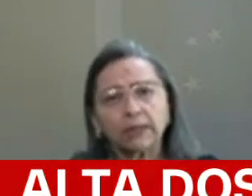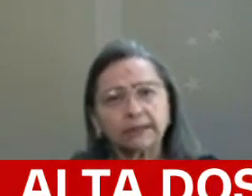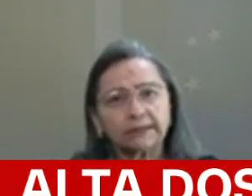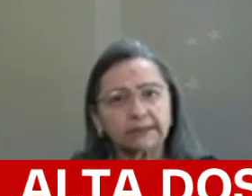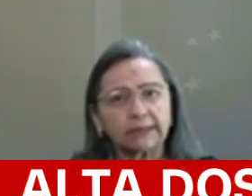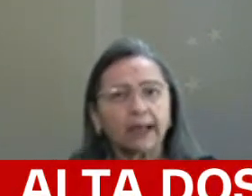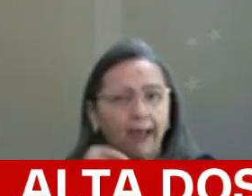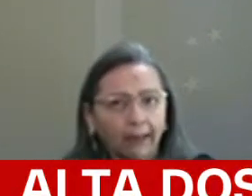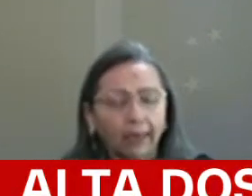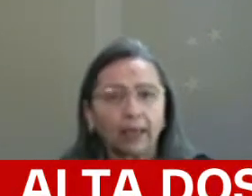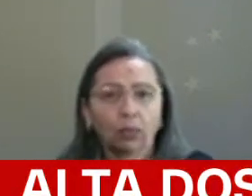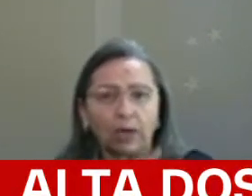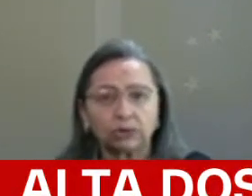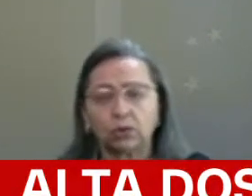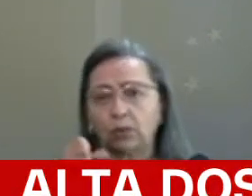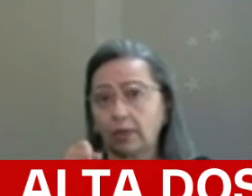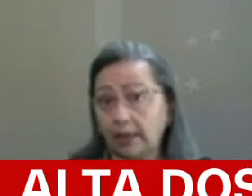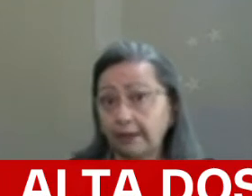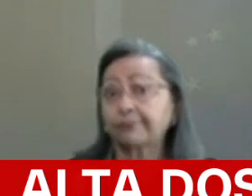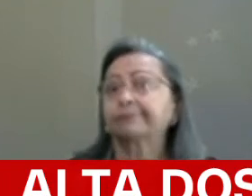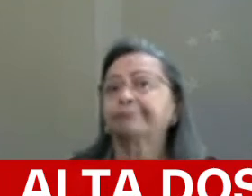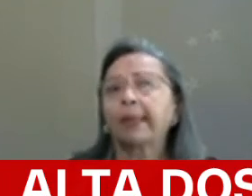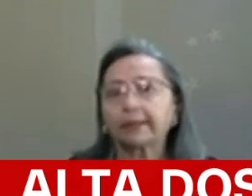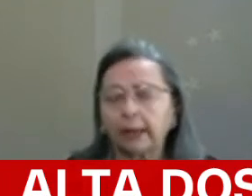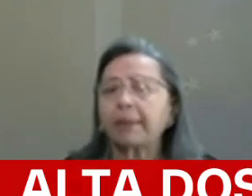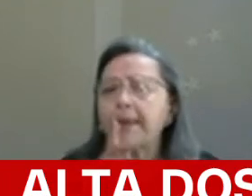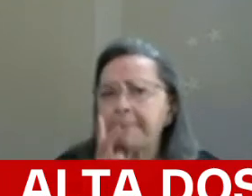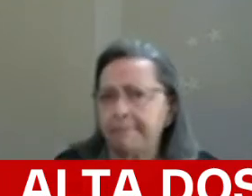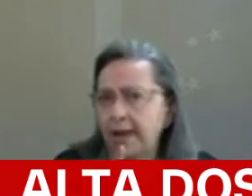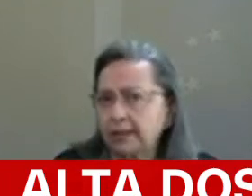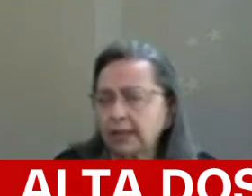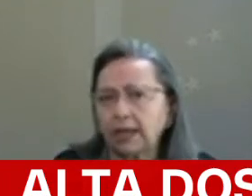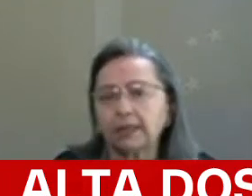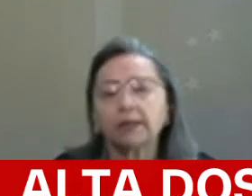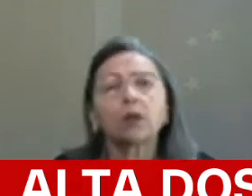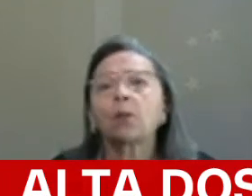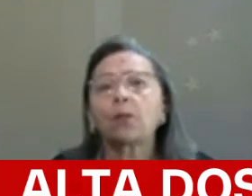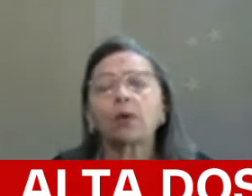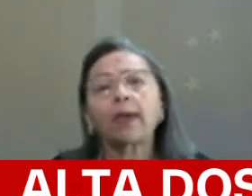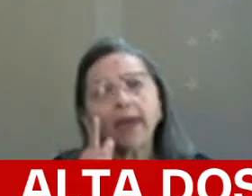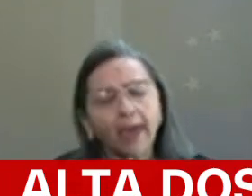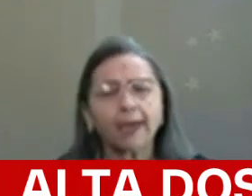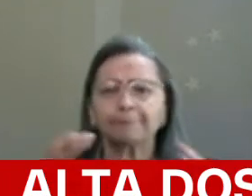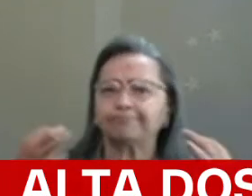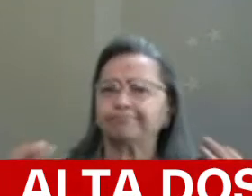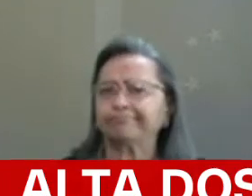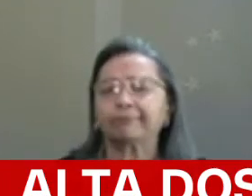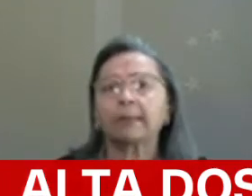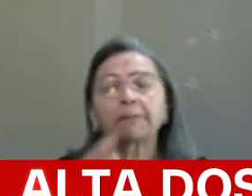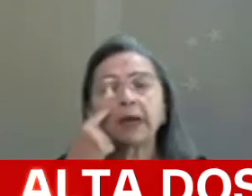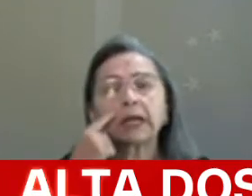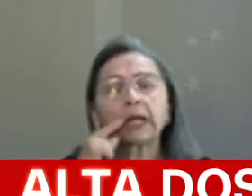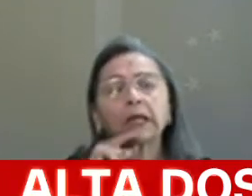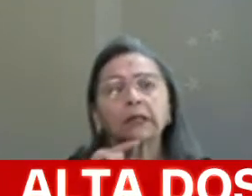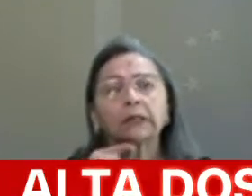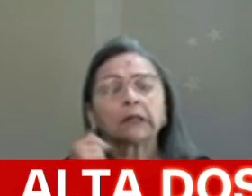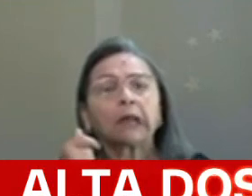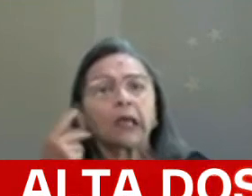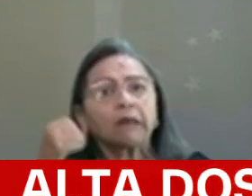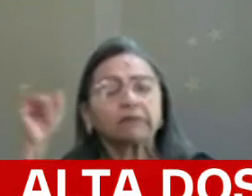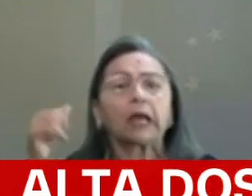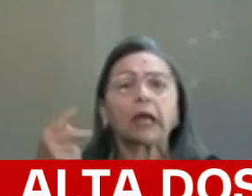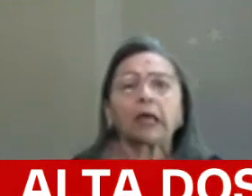pelo artigo 8º, ela também é mantida, por ser medida eficaz para anular os efeitos do convênio